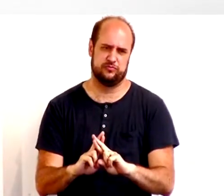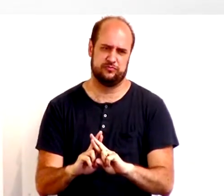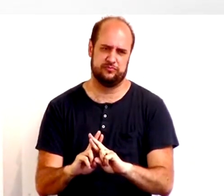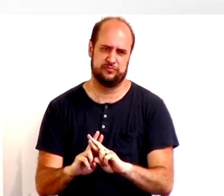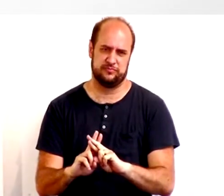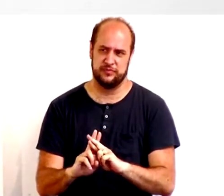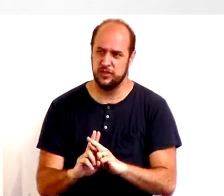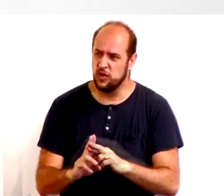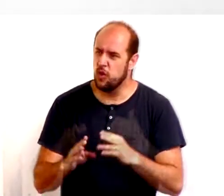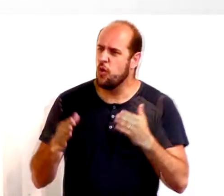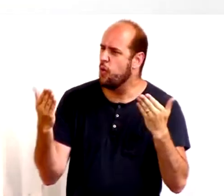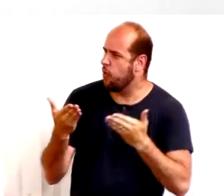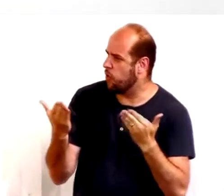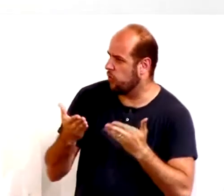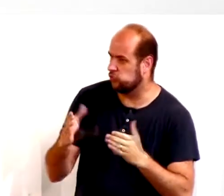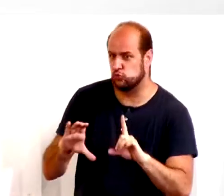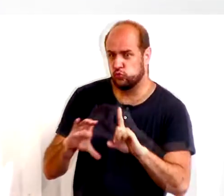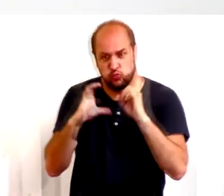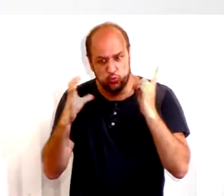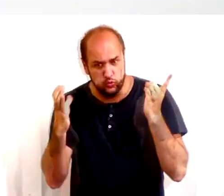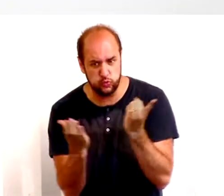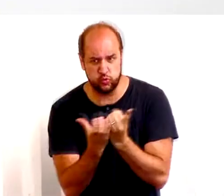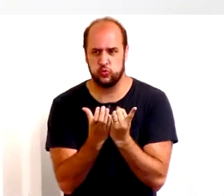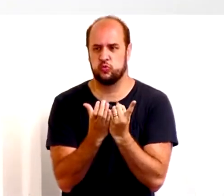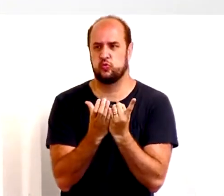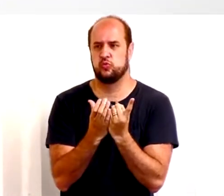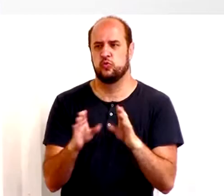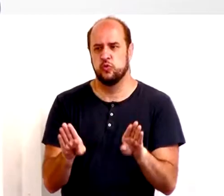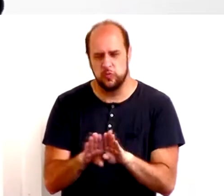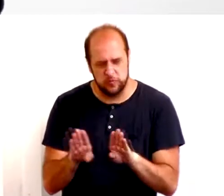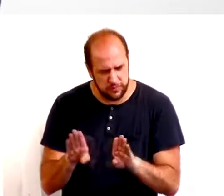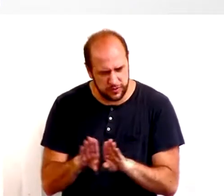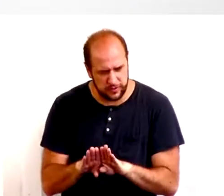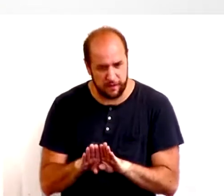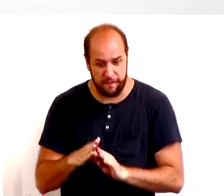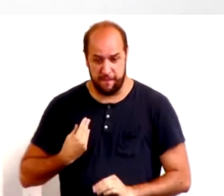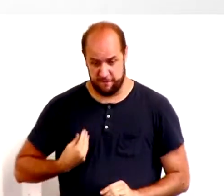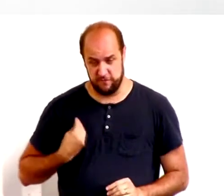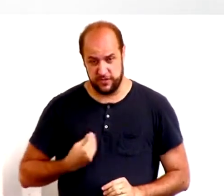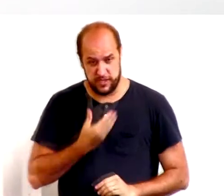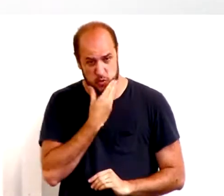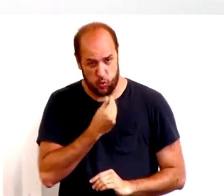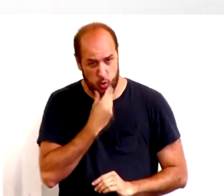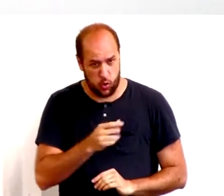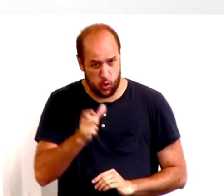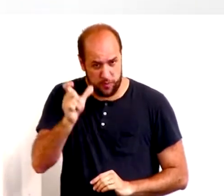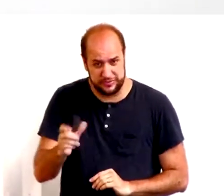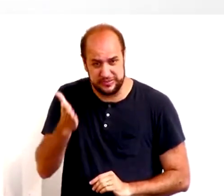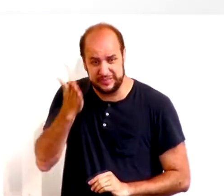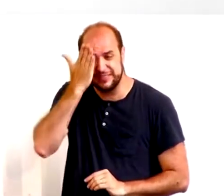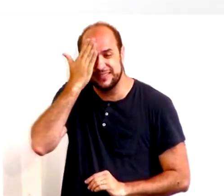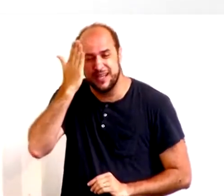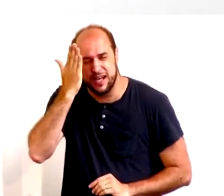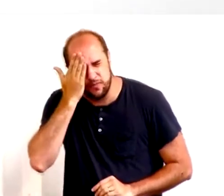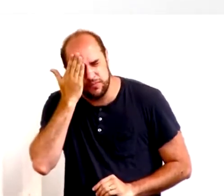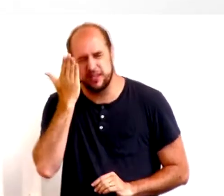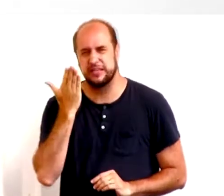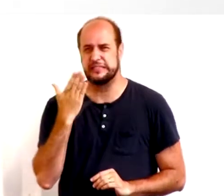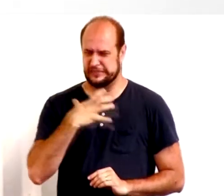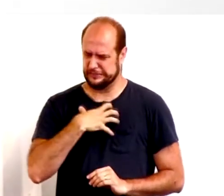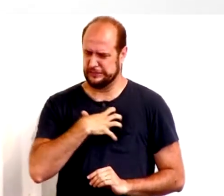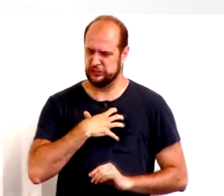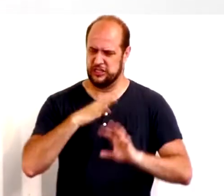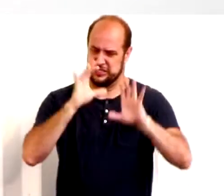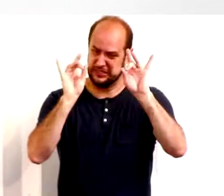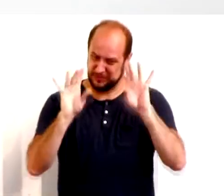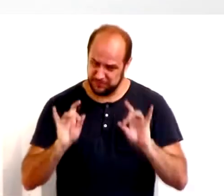E eu já disse aqui desse púlpito, entre outras coisas, uma das marcas de Jonathan Edwards era que ele sabia tanto que ele era separado para Deus,